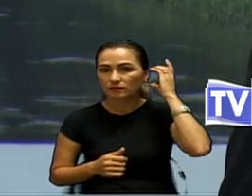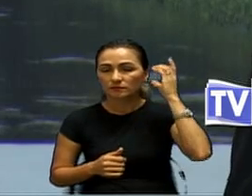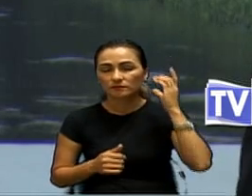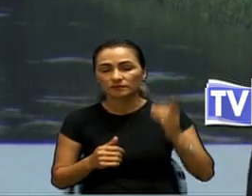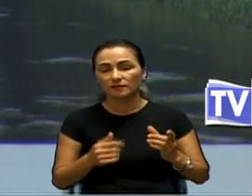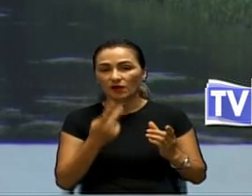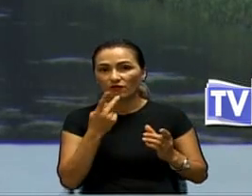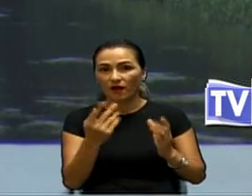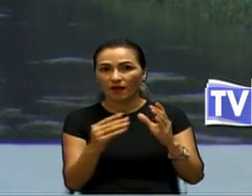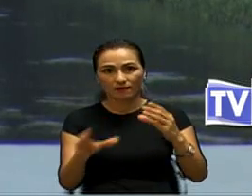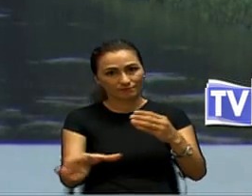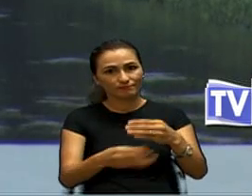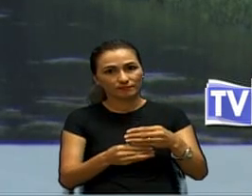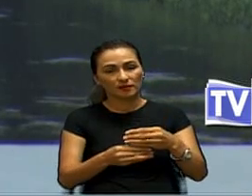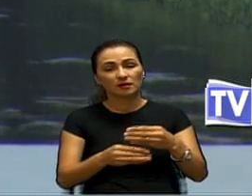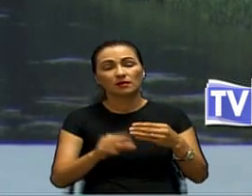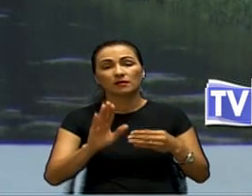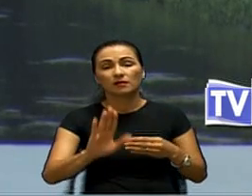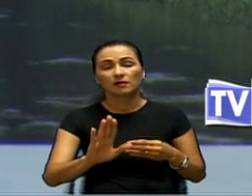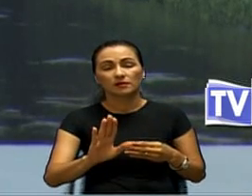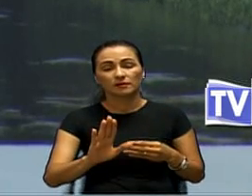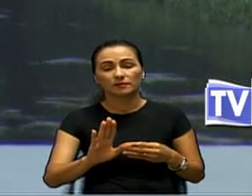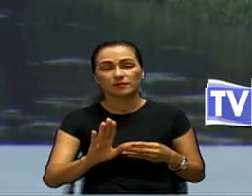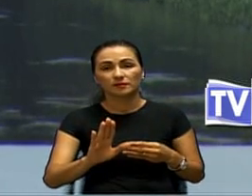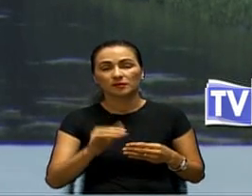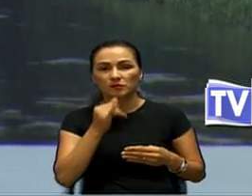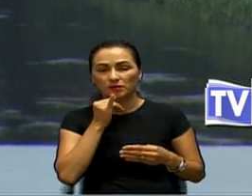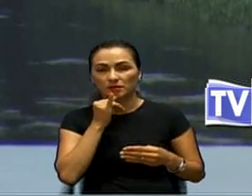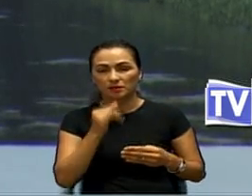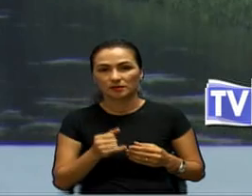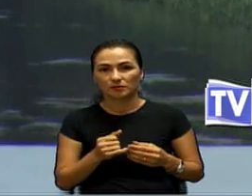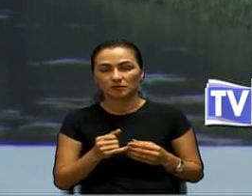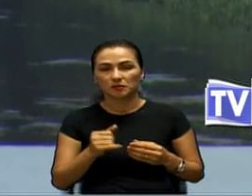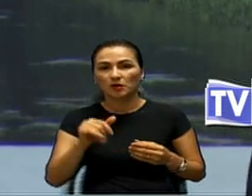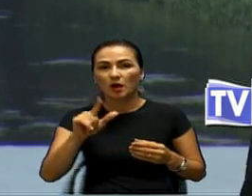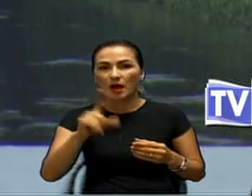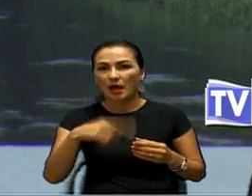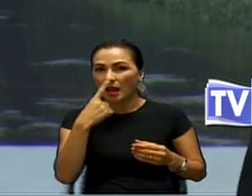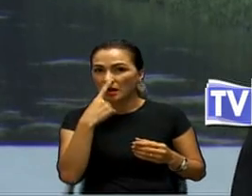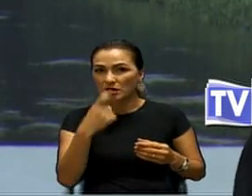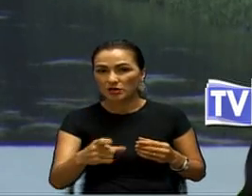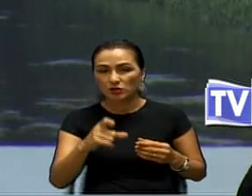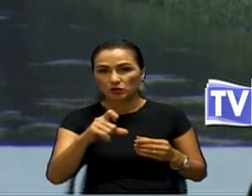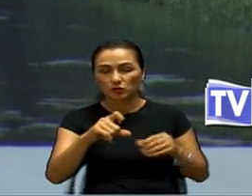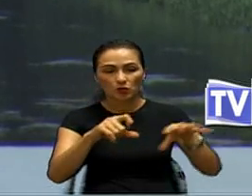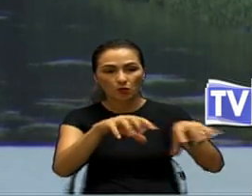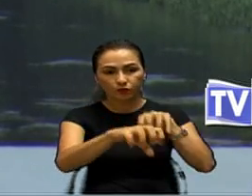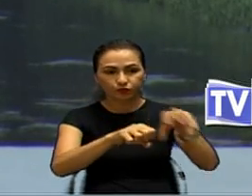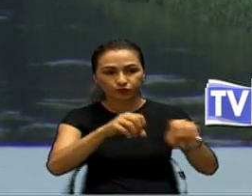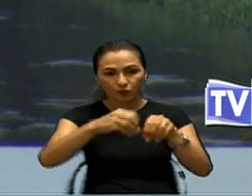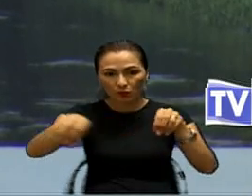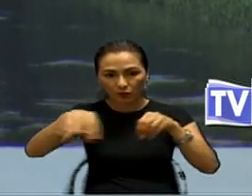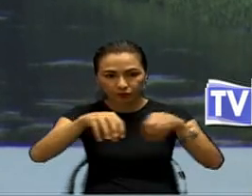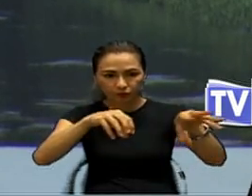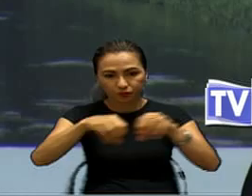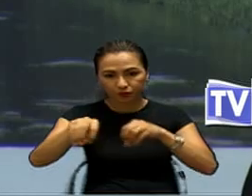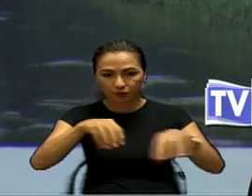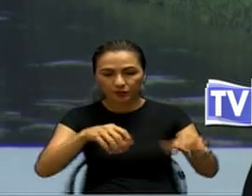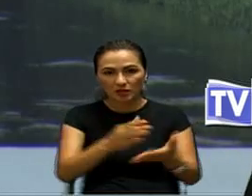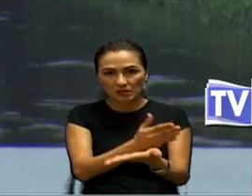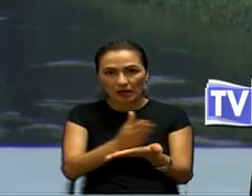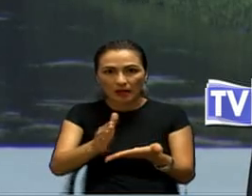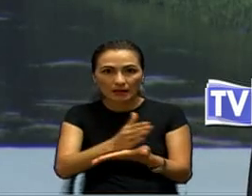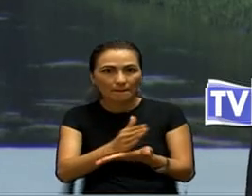falar, de mudanças no critério de coleta seletiva. Nada avançou, nada